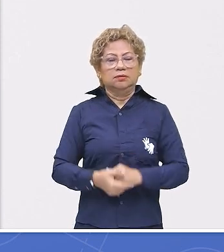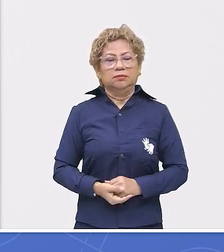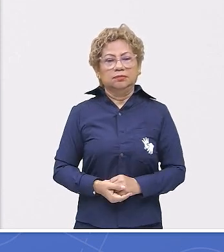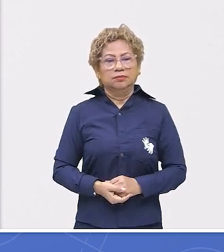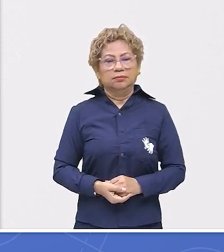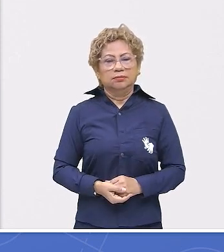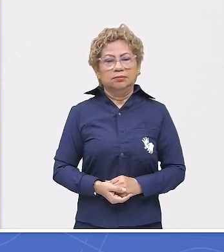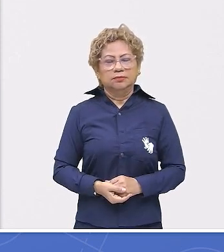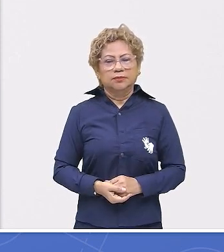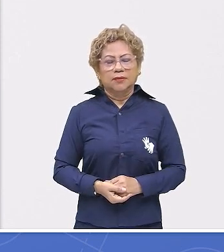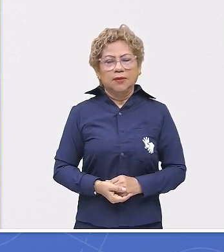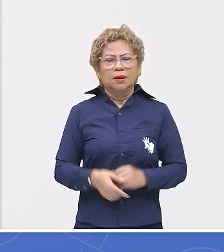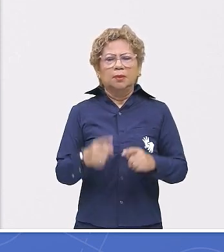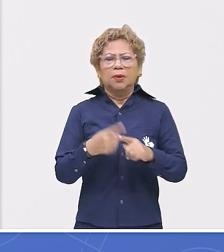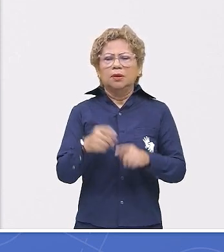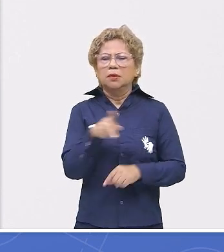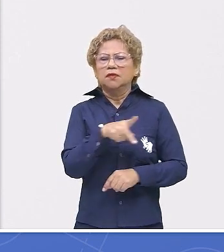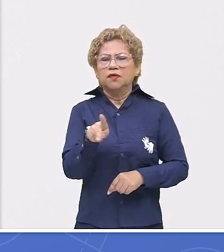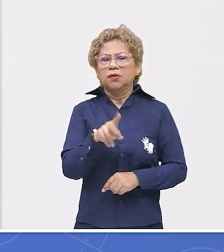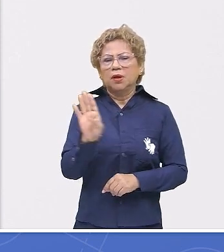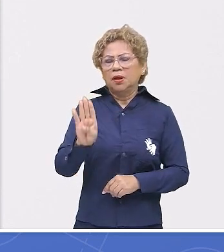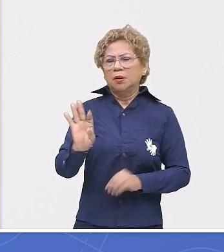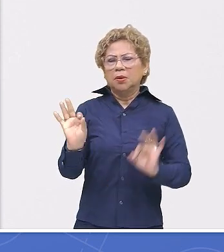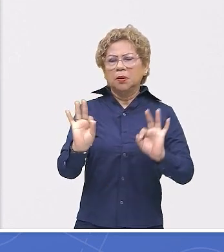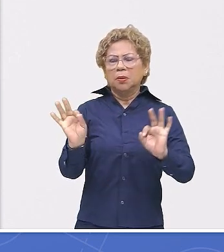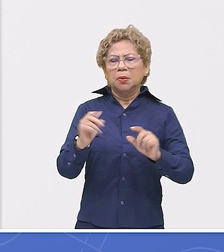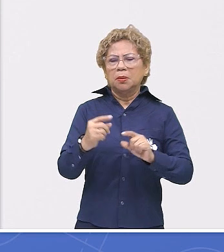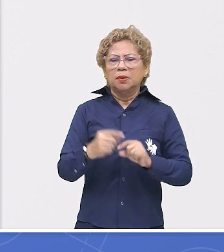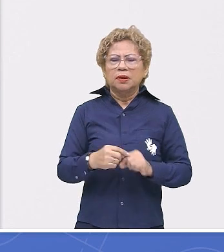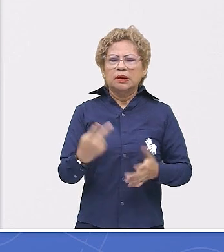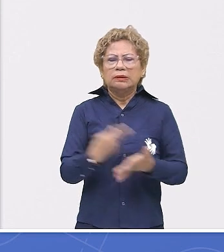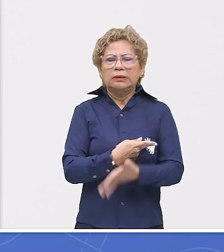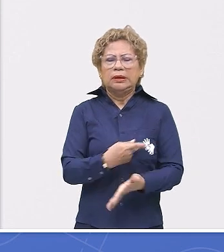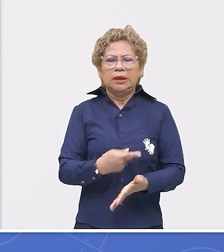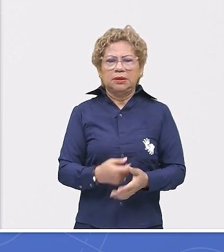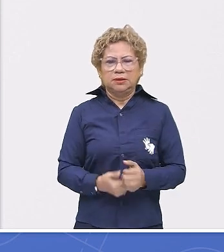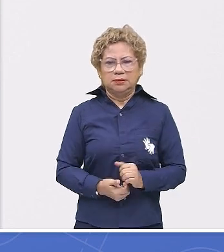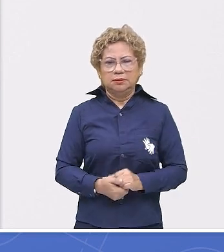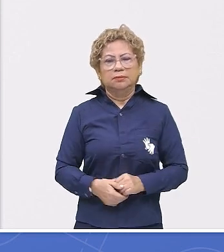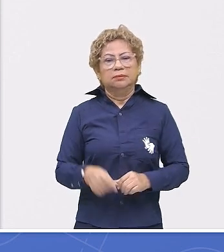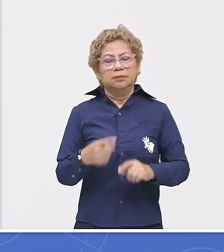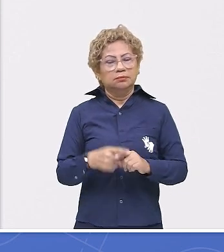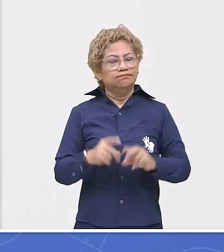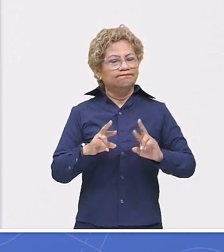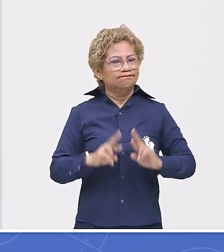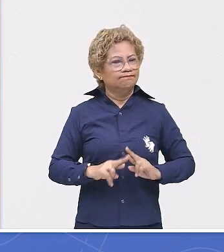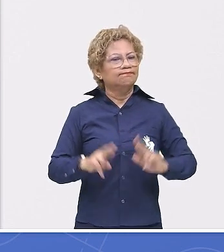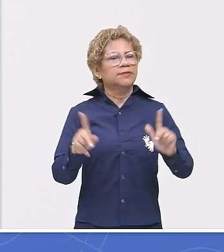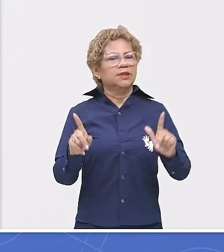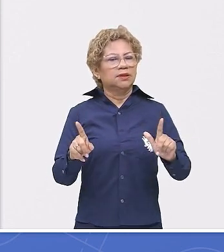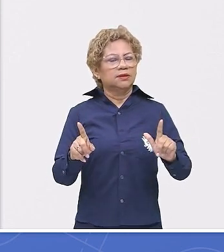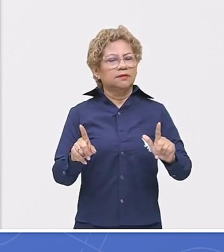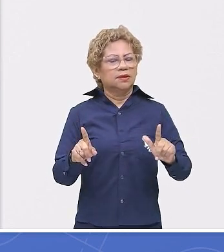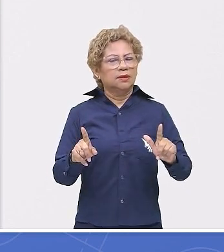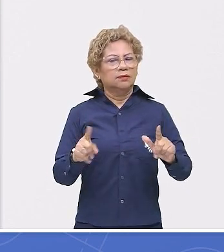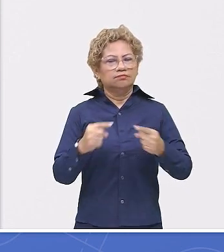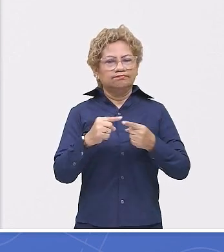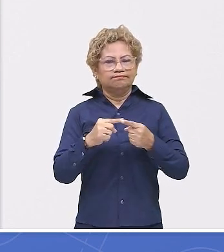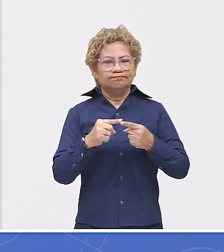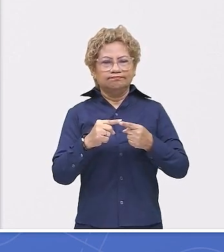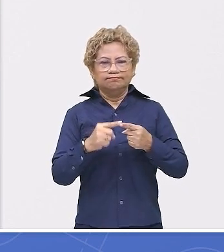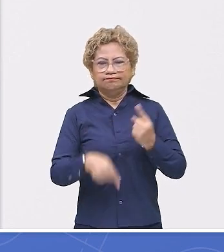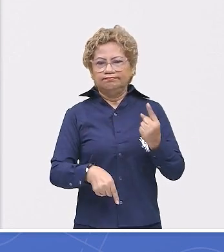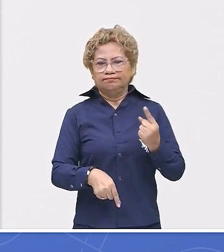vai ser específica, vai estar ligado à longitude, tá? E o formato geóide do planeta, tá certo? Então aí não entra esse